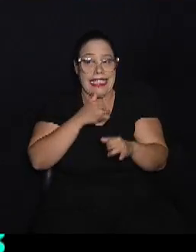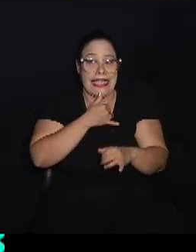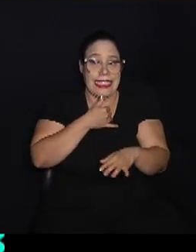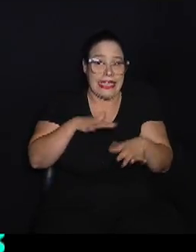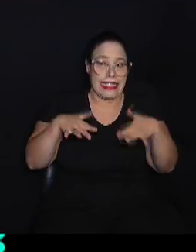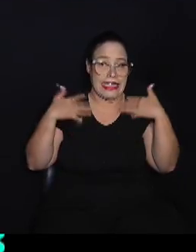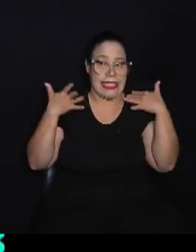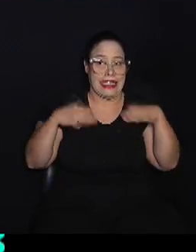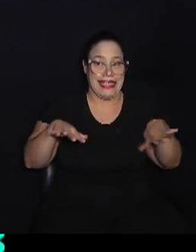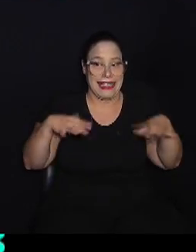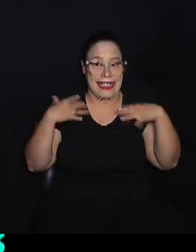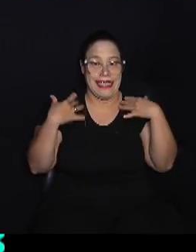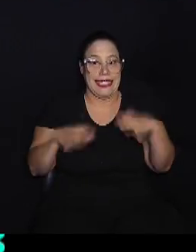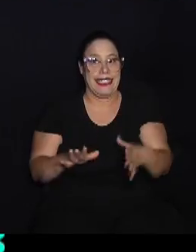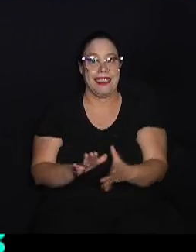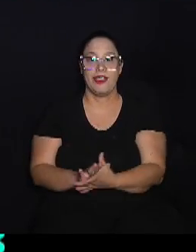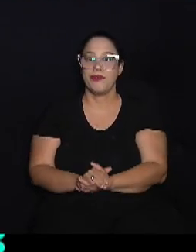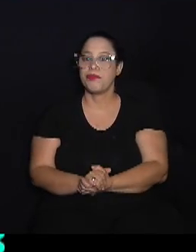caçadas.